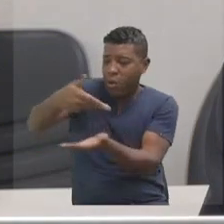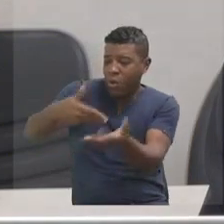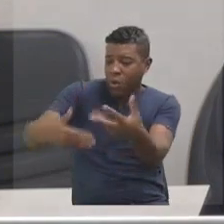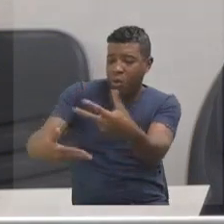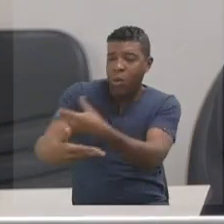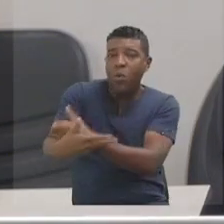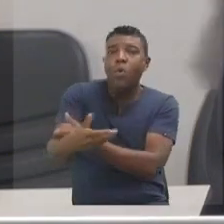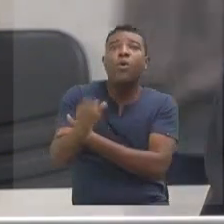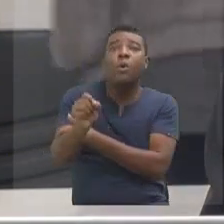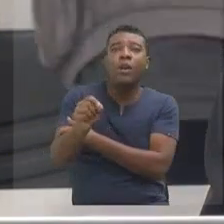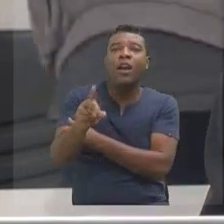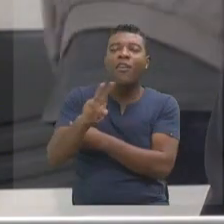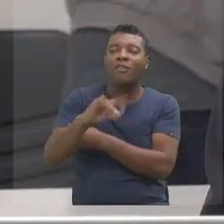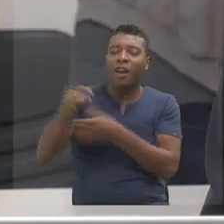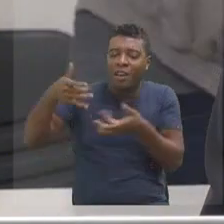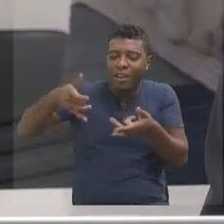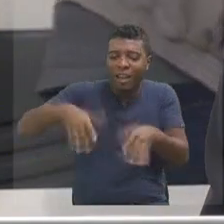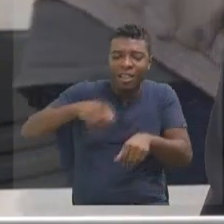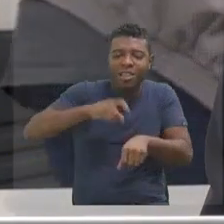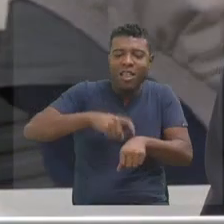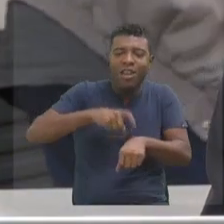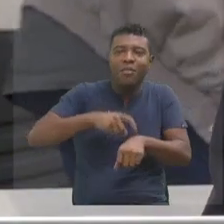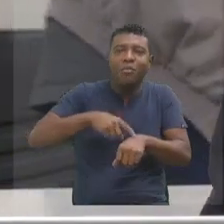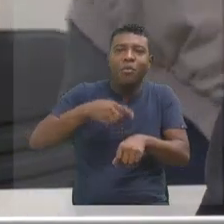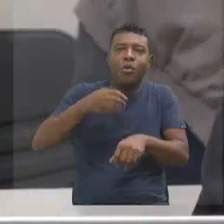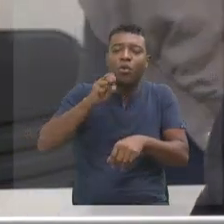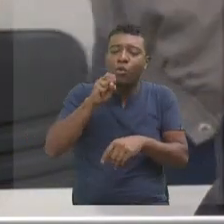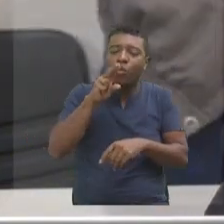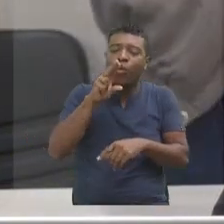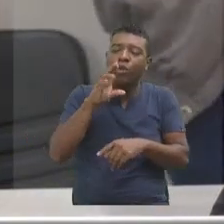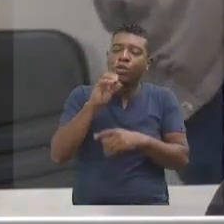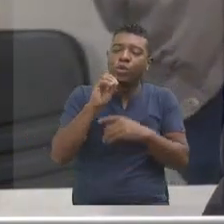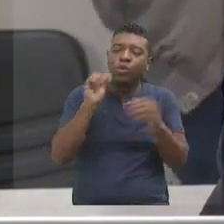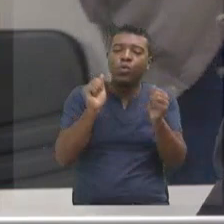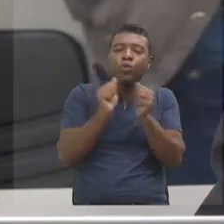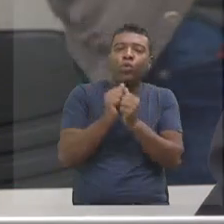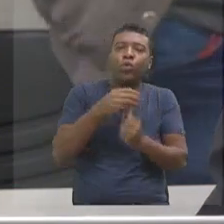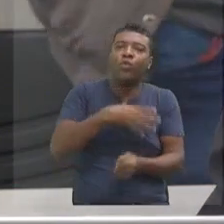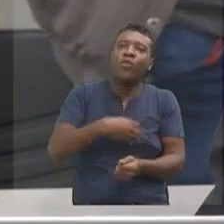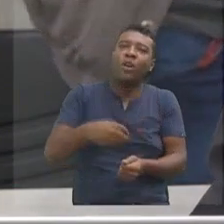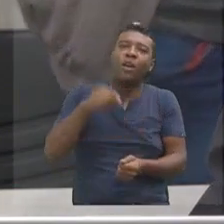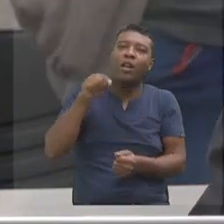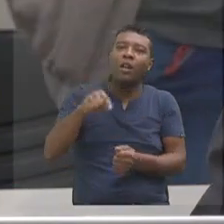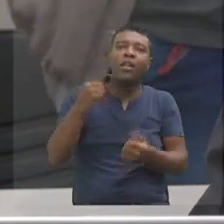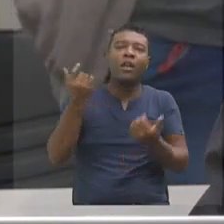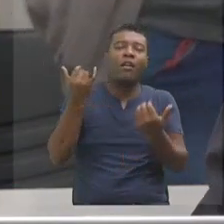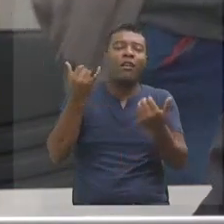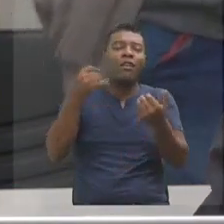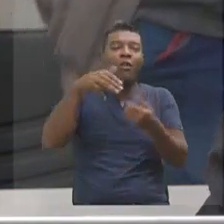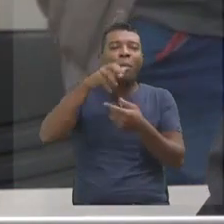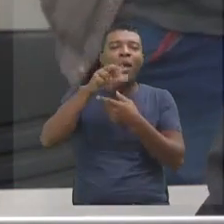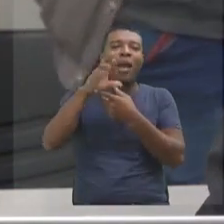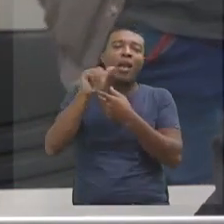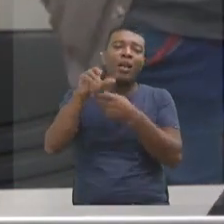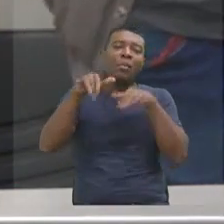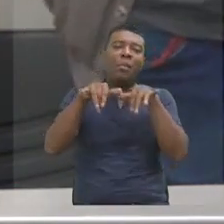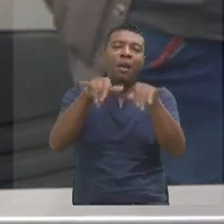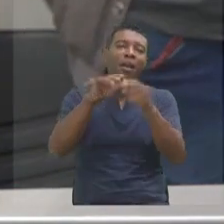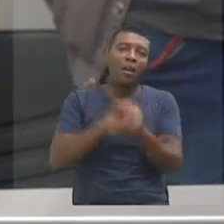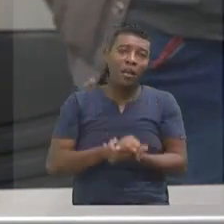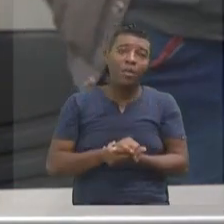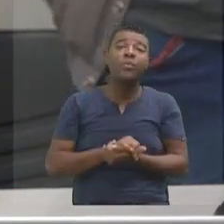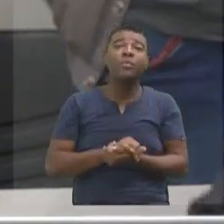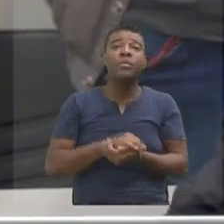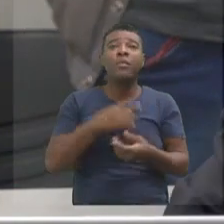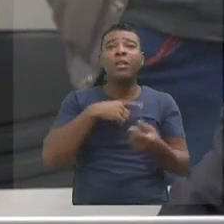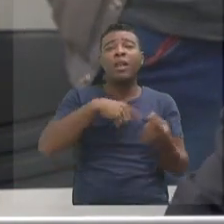para tomar um suco com a filha no mercado temos aí Piuí temos Cássia temos João Pinheiro temos